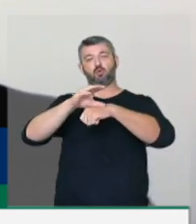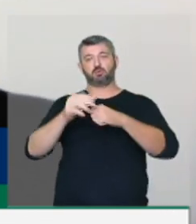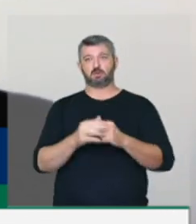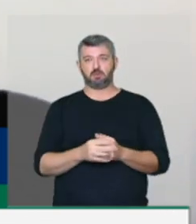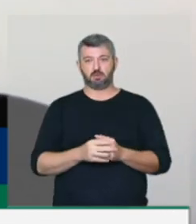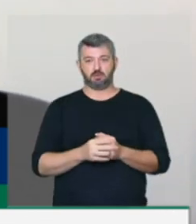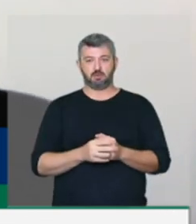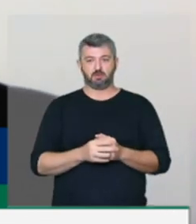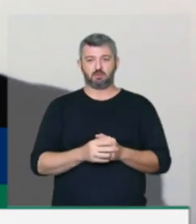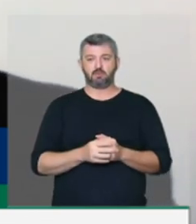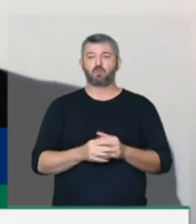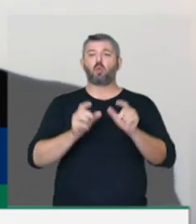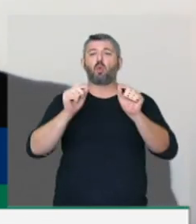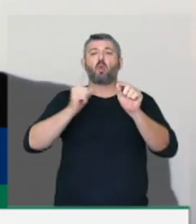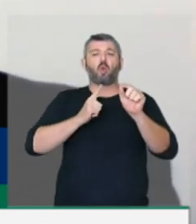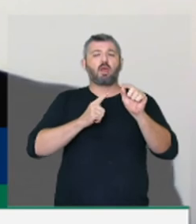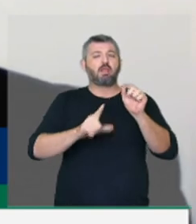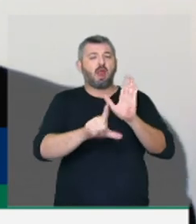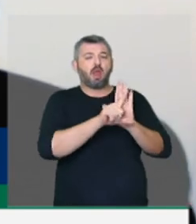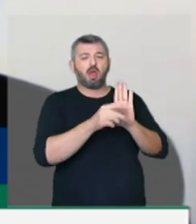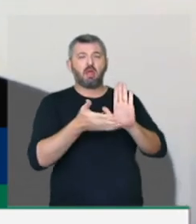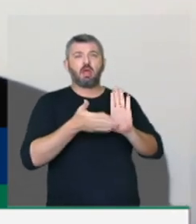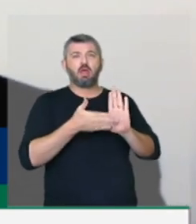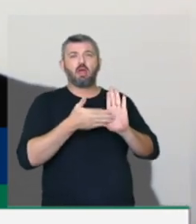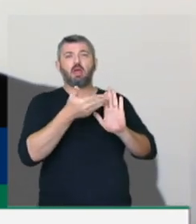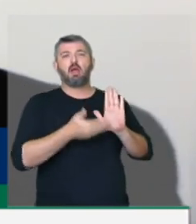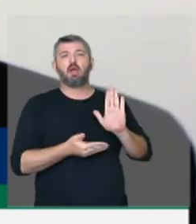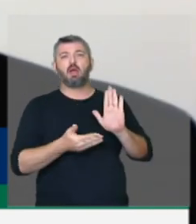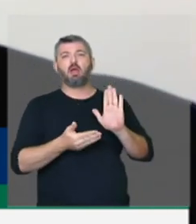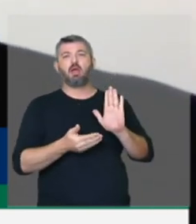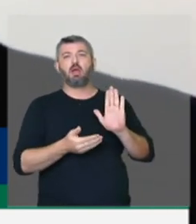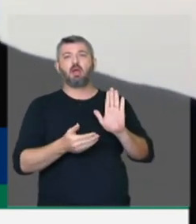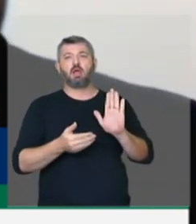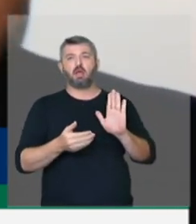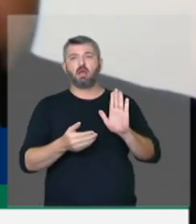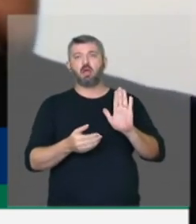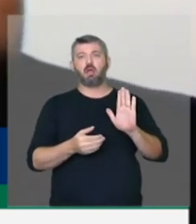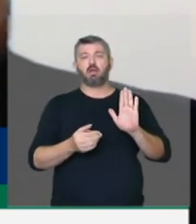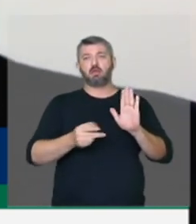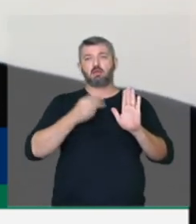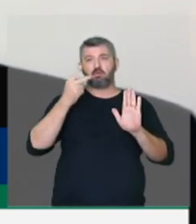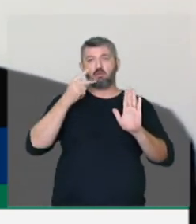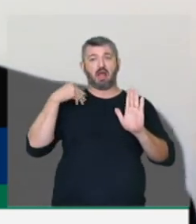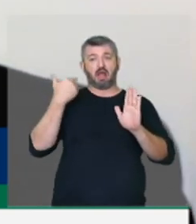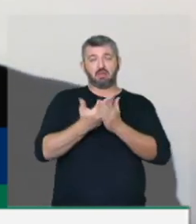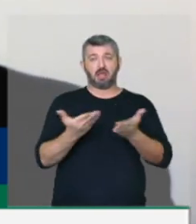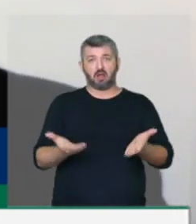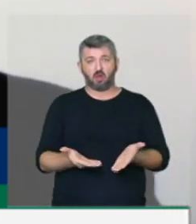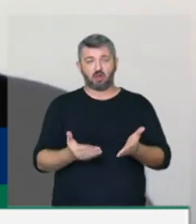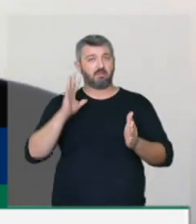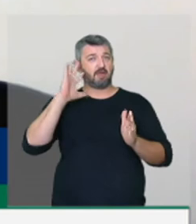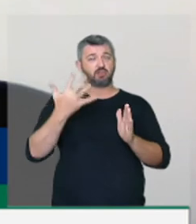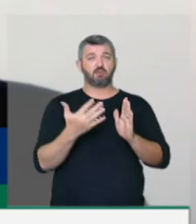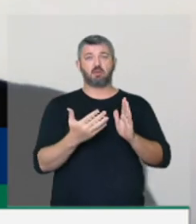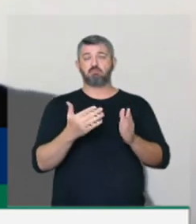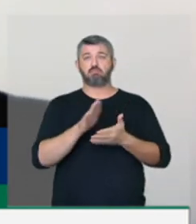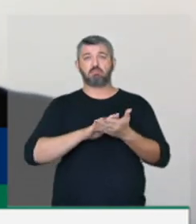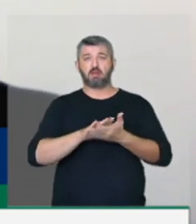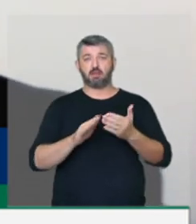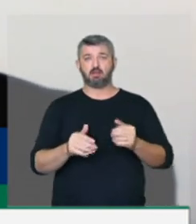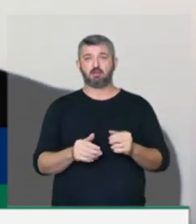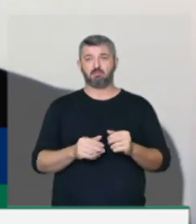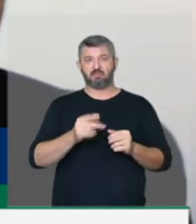Não há nada no ordenamento jurídico que seja capaz de sanear as ilegalidades encontradas até agora. Para que